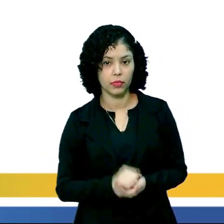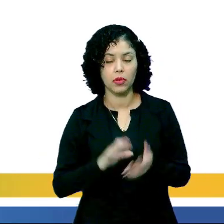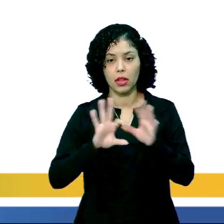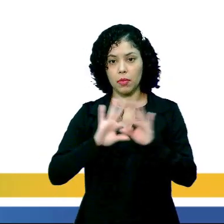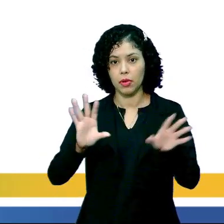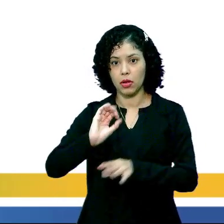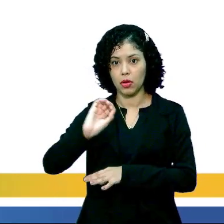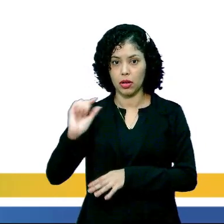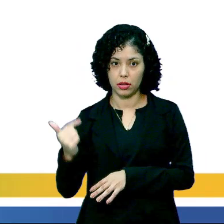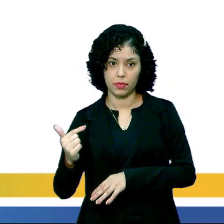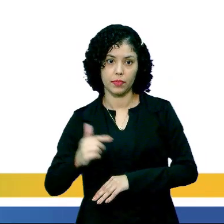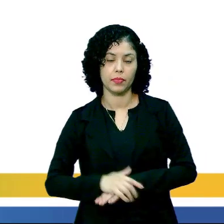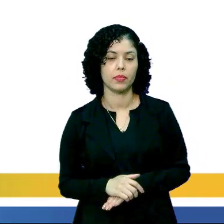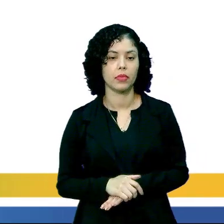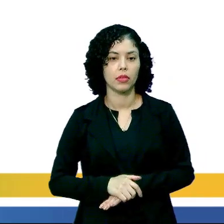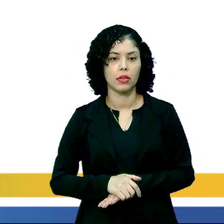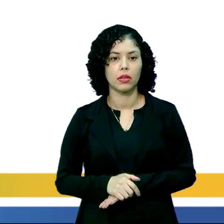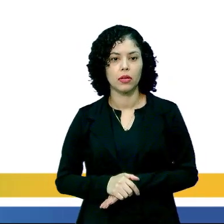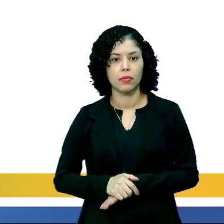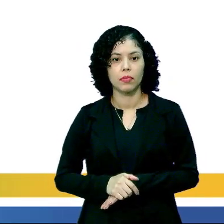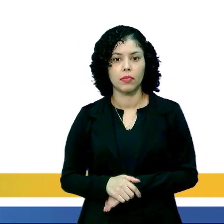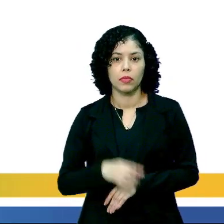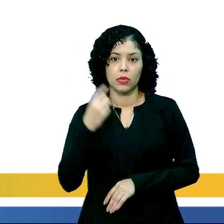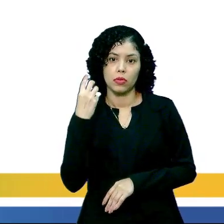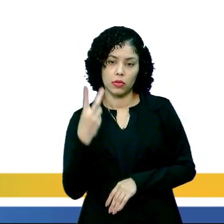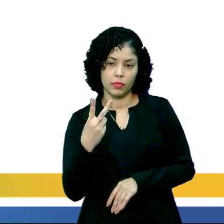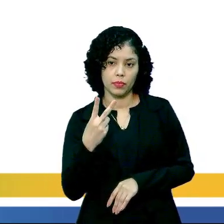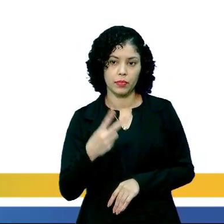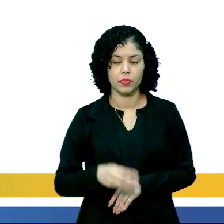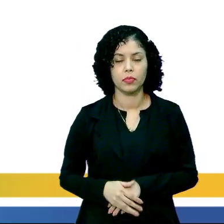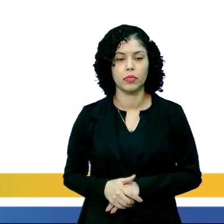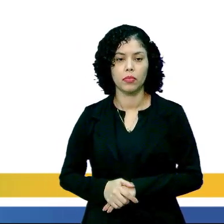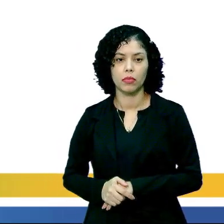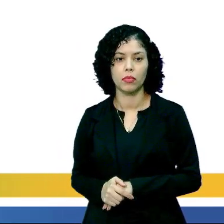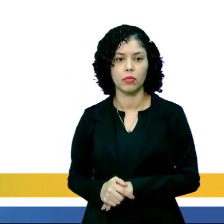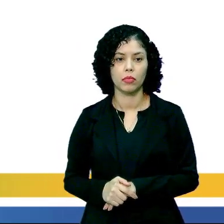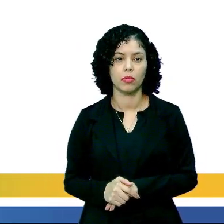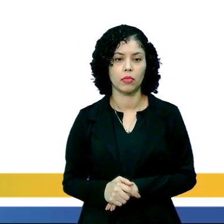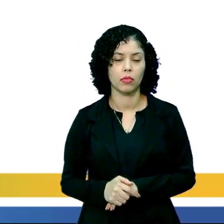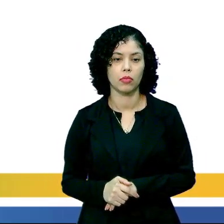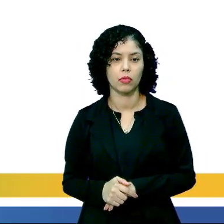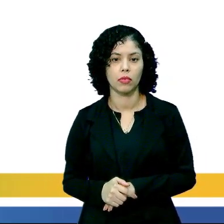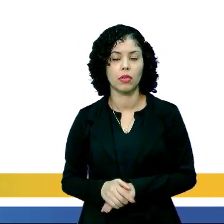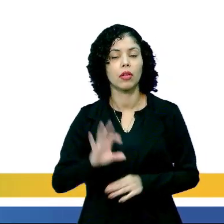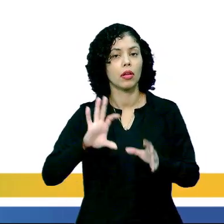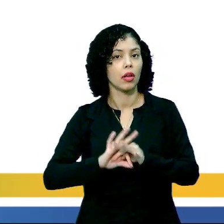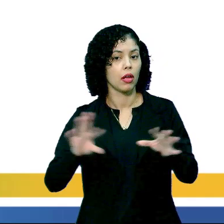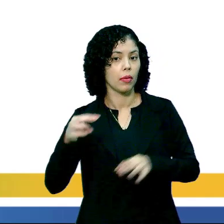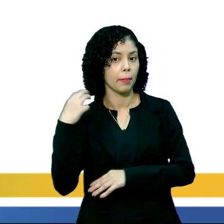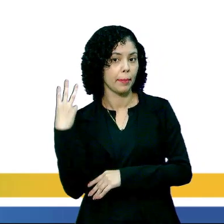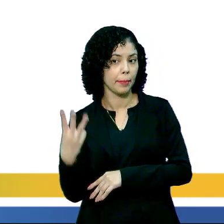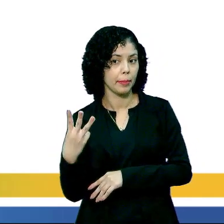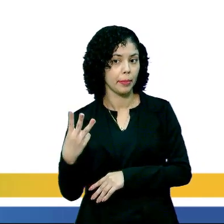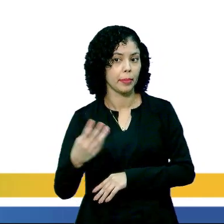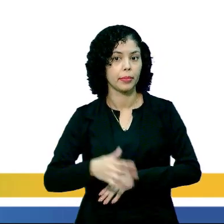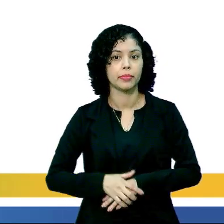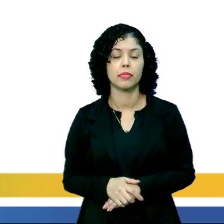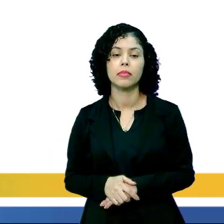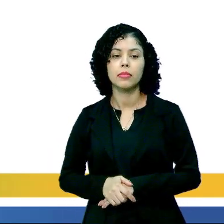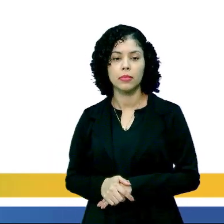uma hidroxila ceal H2 vai liberar duas hidroxilas alh3 vai liberar três